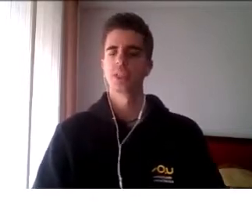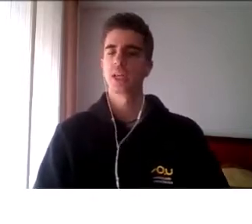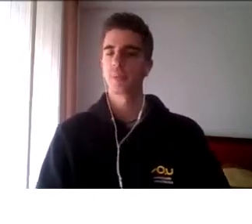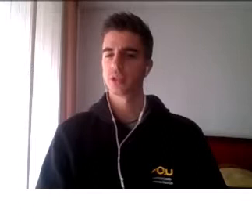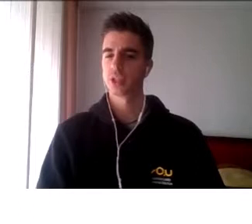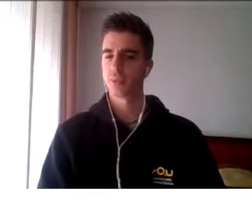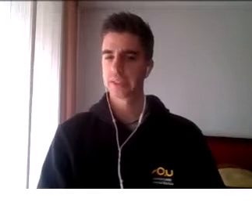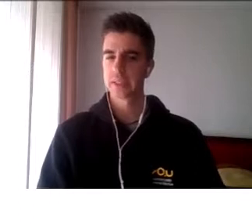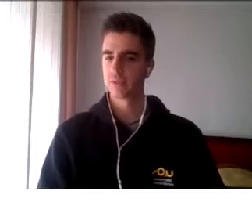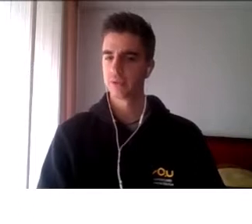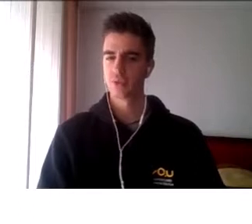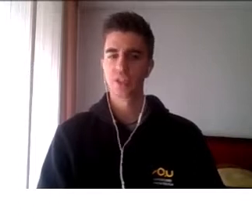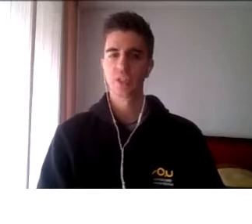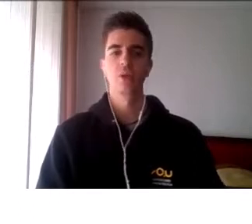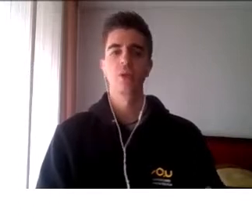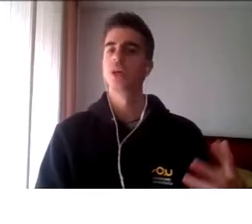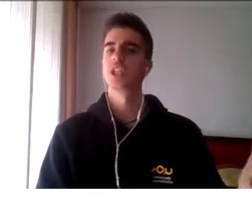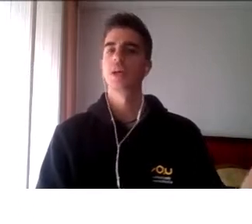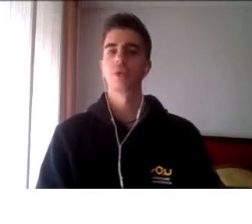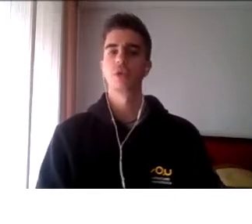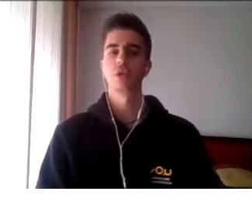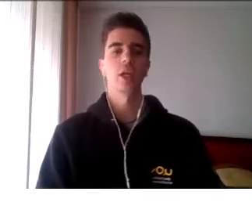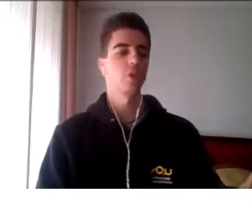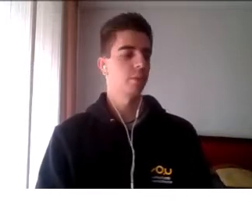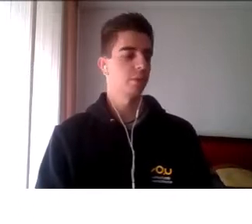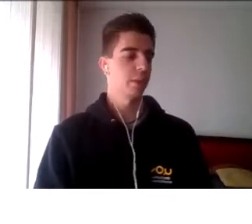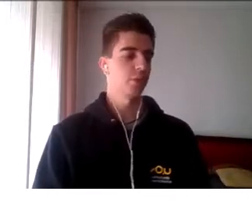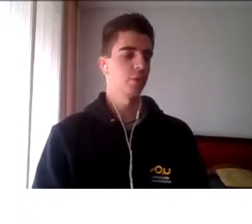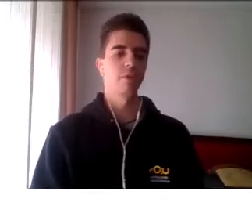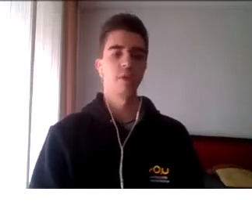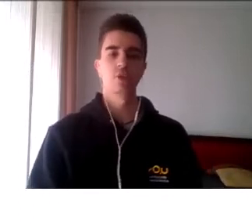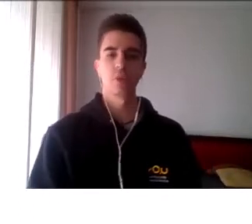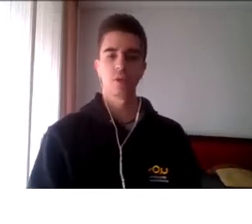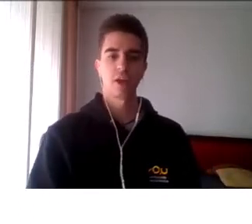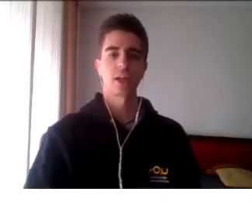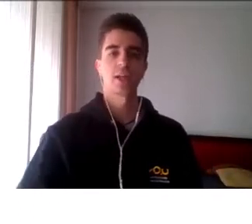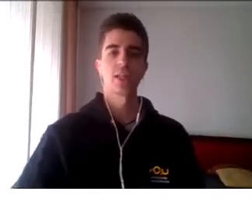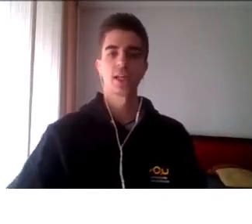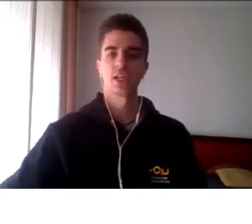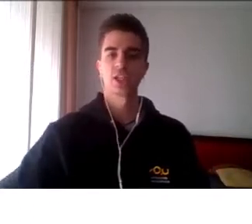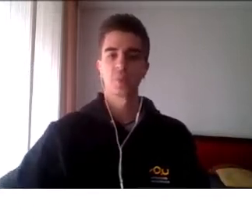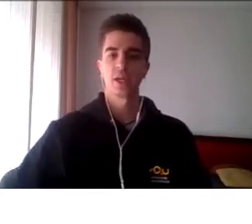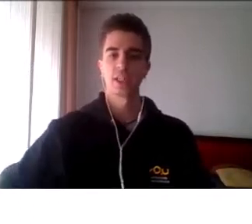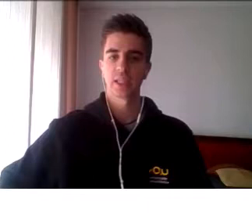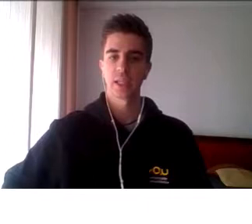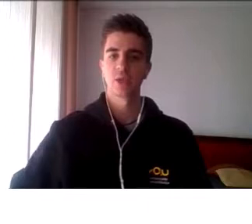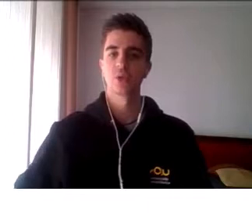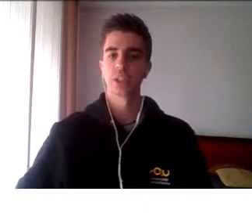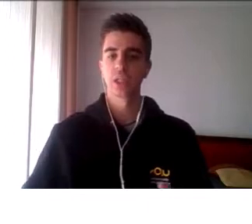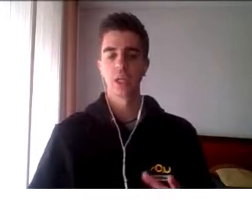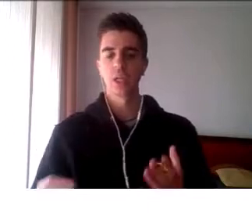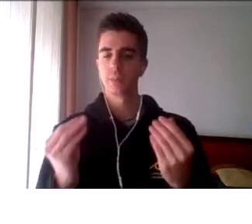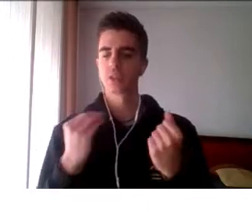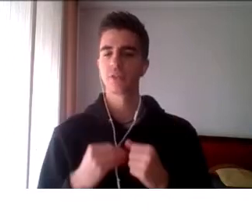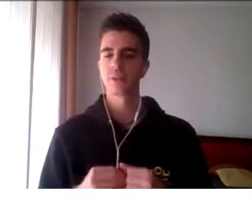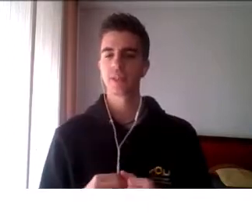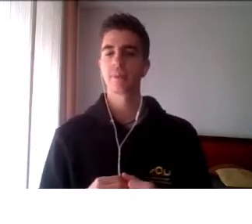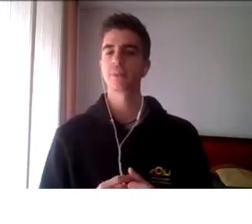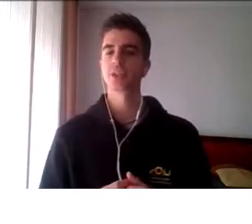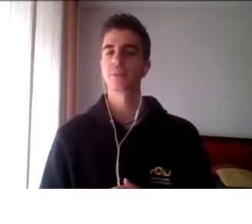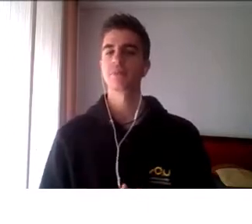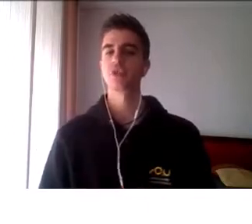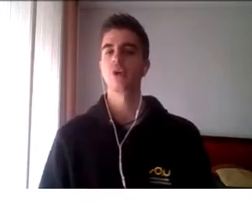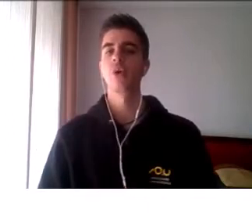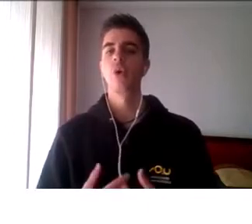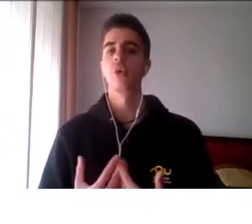tomou? Será que pode ser uma tentativa de suicídio? Será por outro lado olhamos para a pessoa e vemos uma faca e está a espirrar sangue ou assim? Temos que levantar